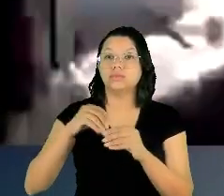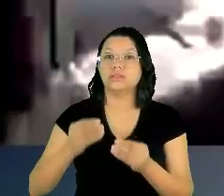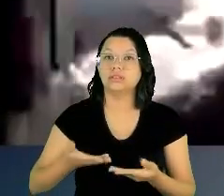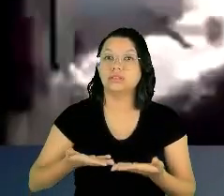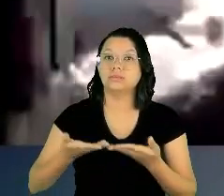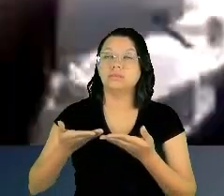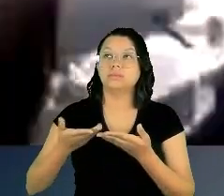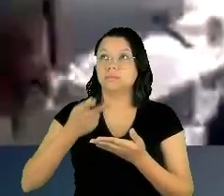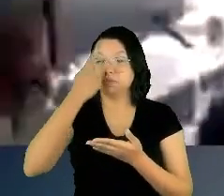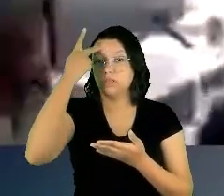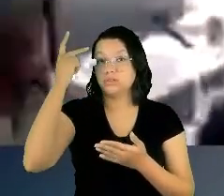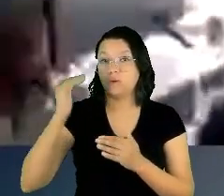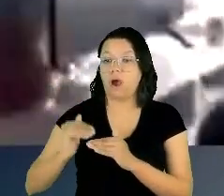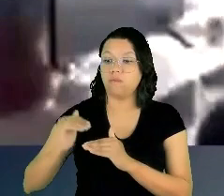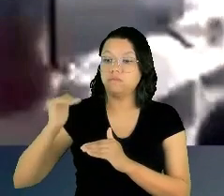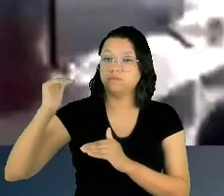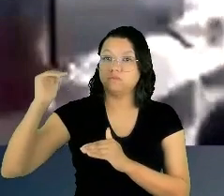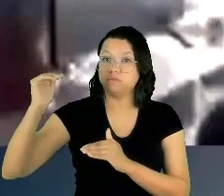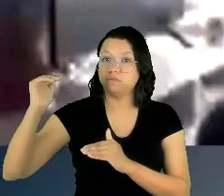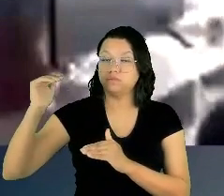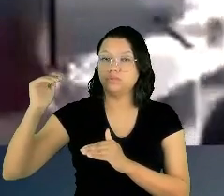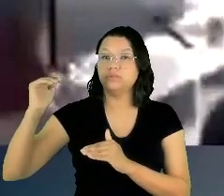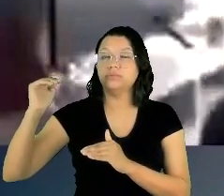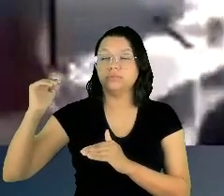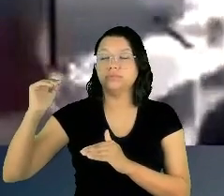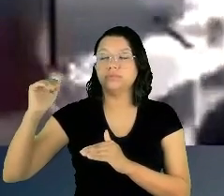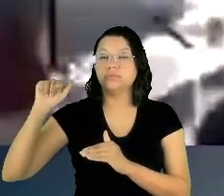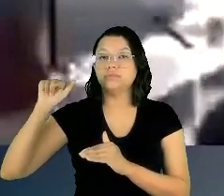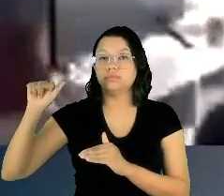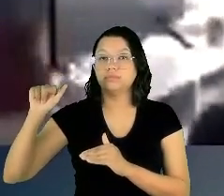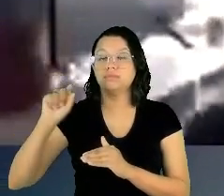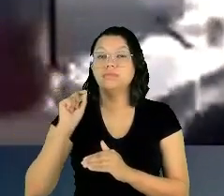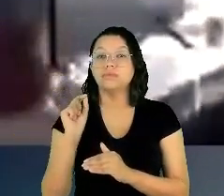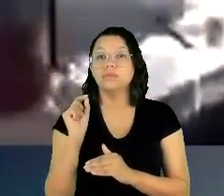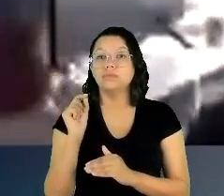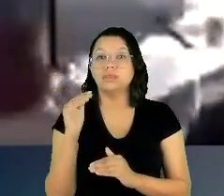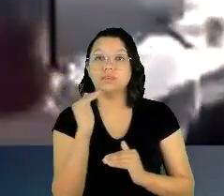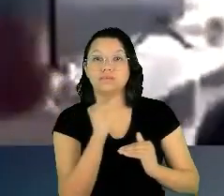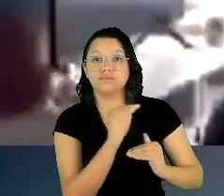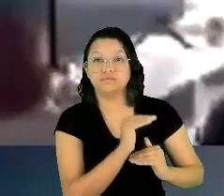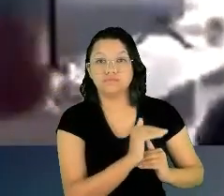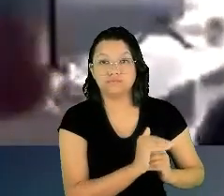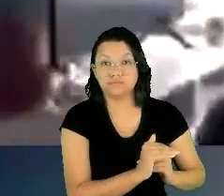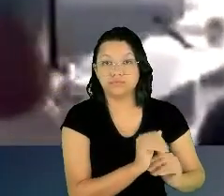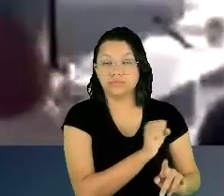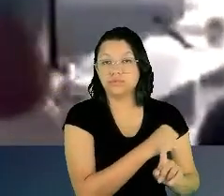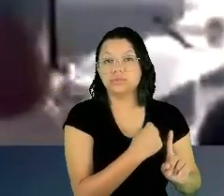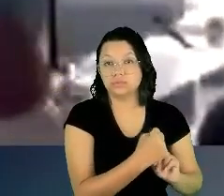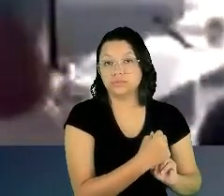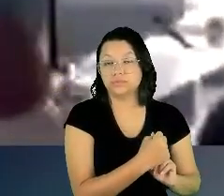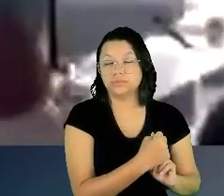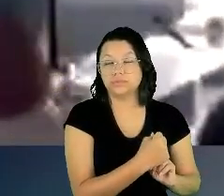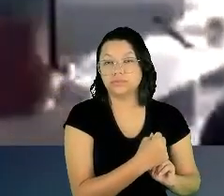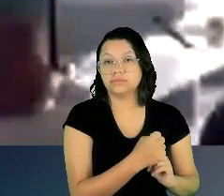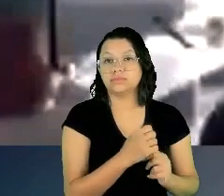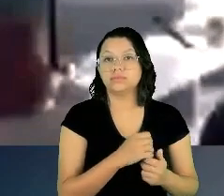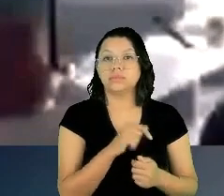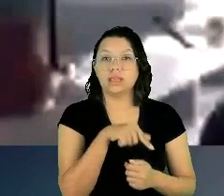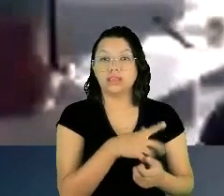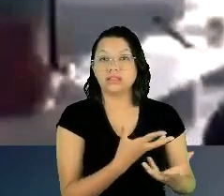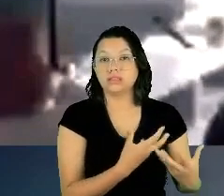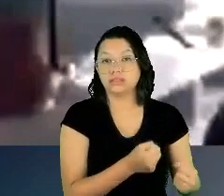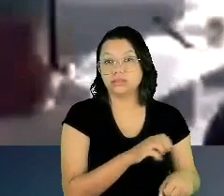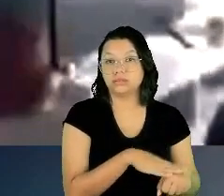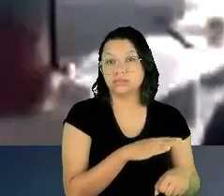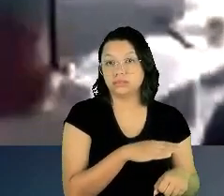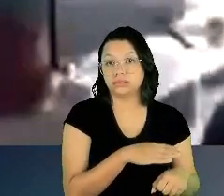de alto status que receberam propostas injustas naquele jogo de divisão que eu falei, do que pessoas de baixo status social. Além